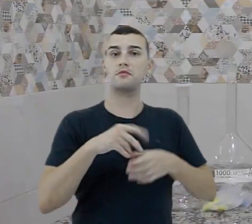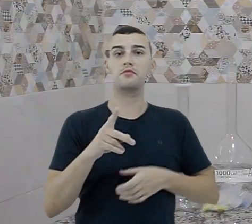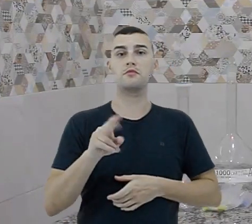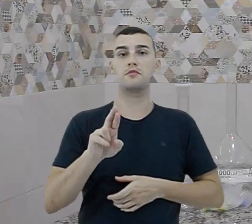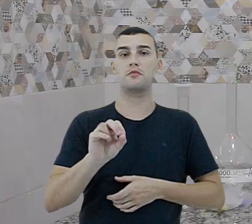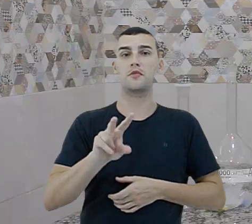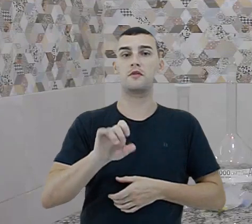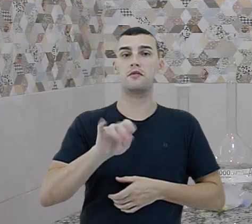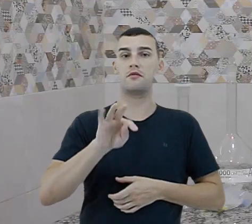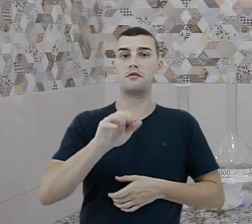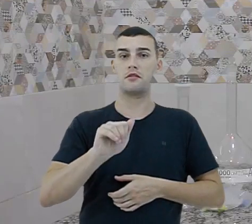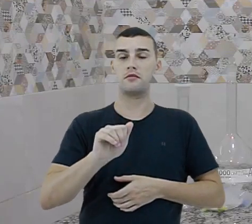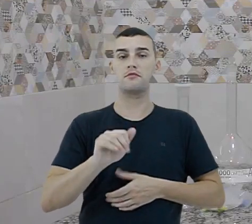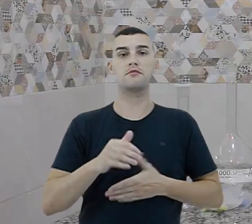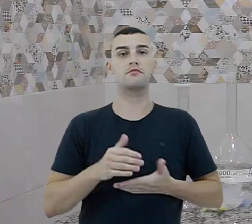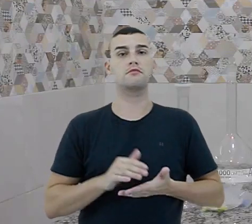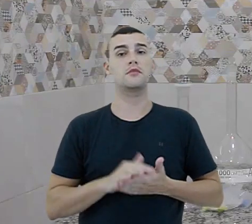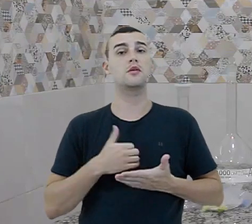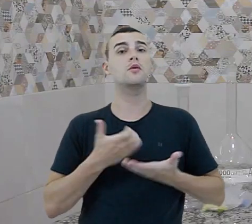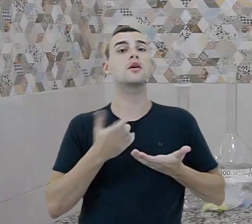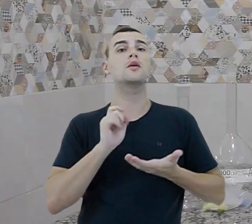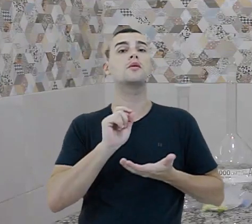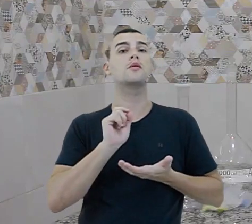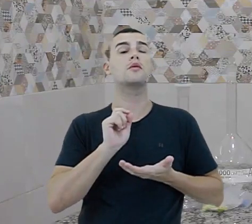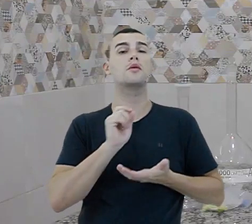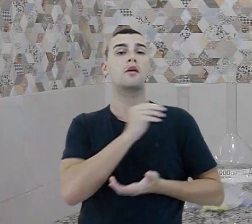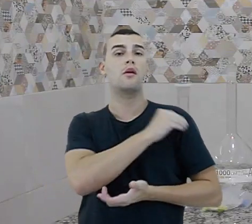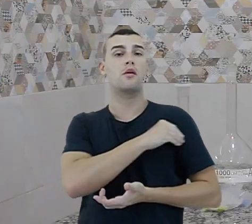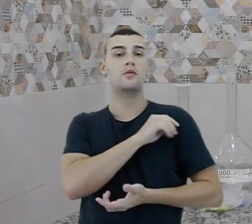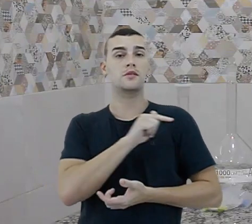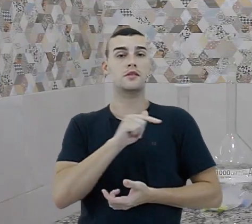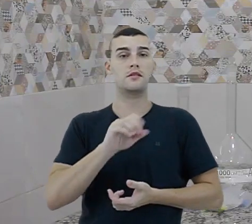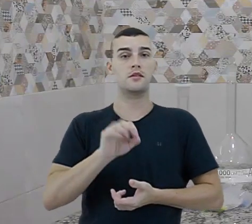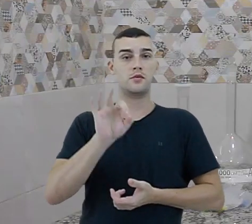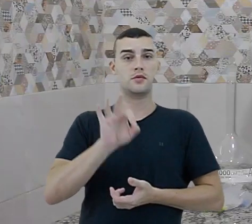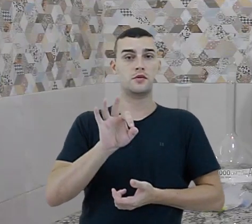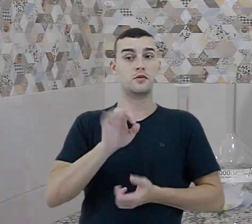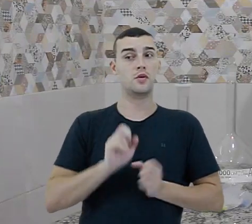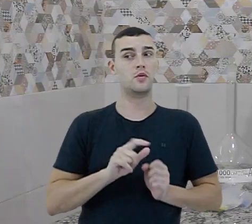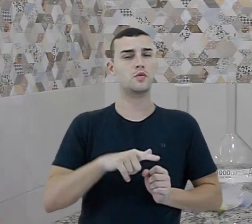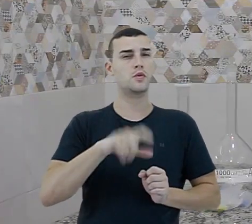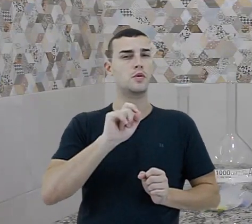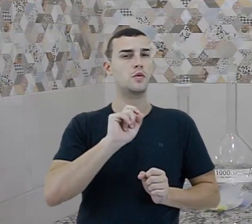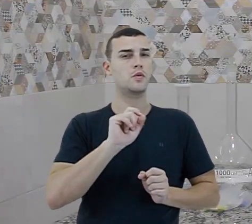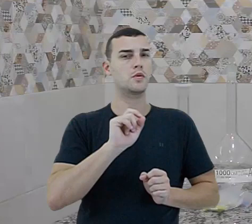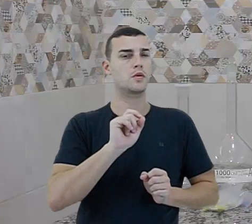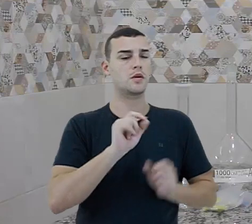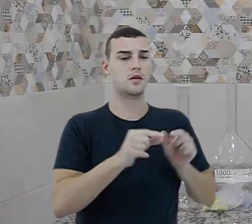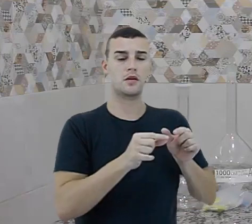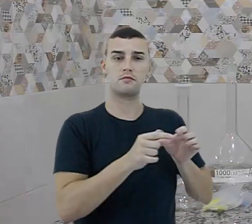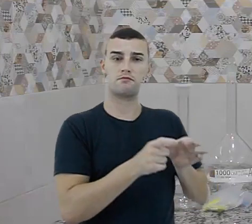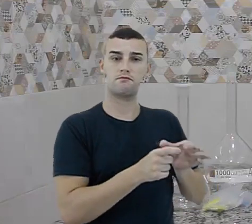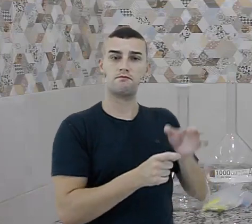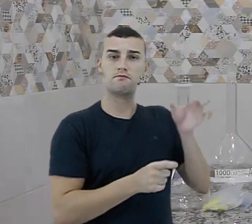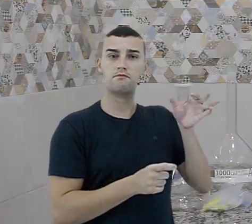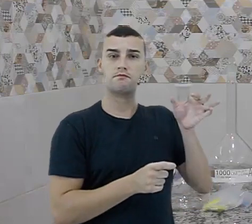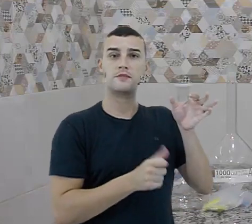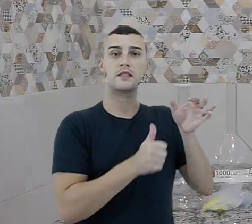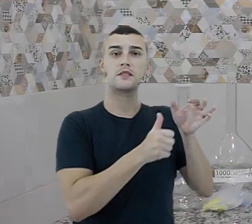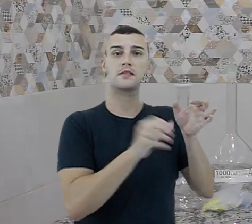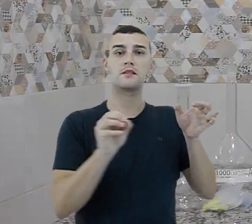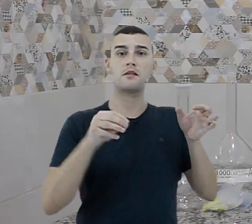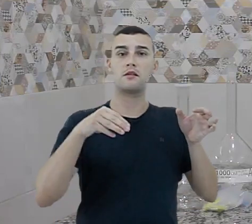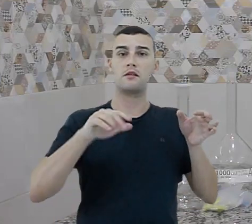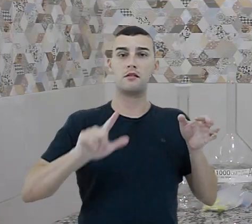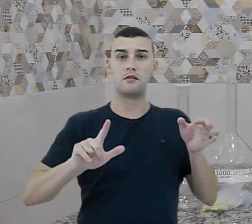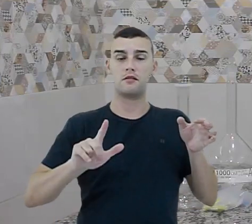quero produzir uma solução álcool 70%. Então, eu escolhi aqui uma proveta de 100 ml. Bom, se o